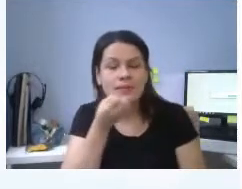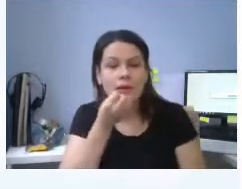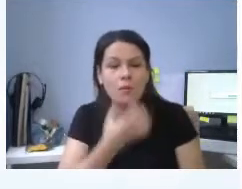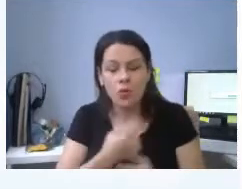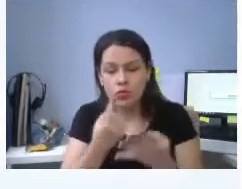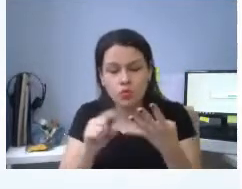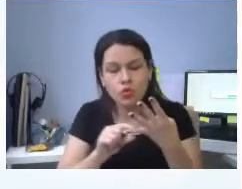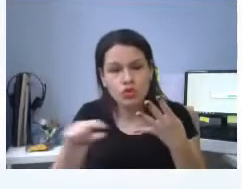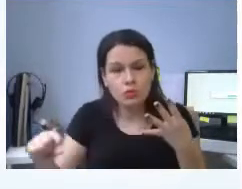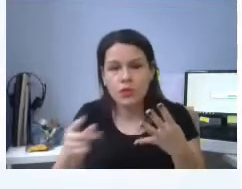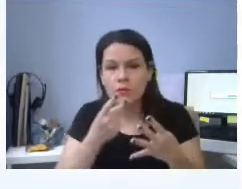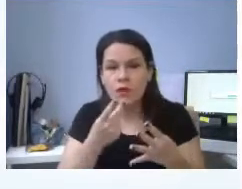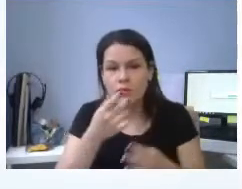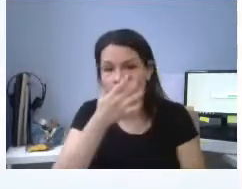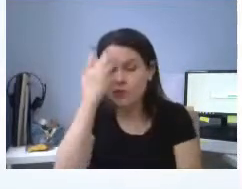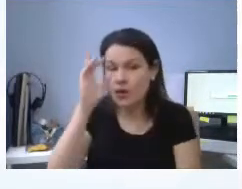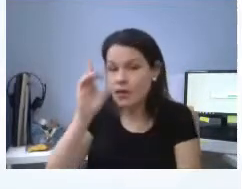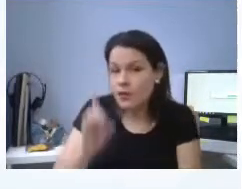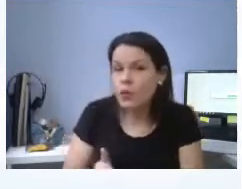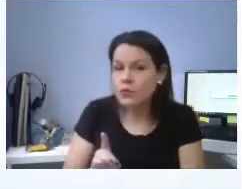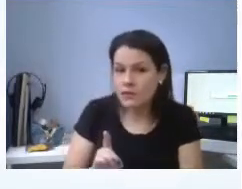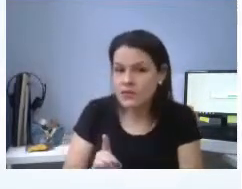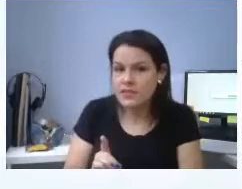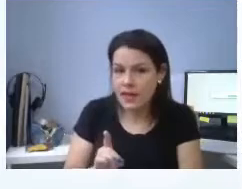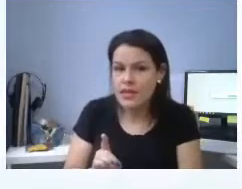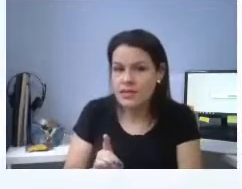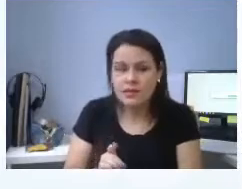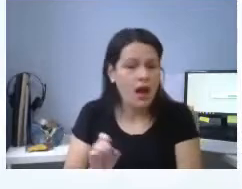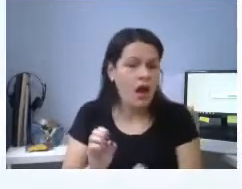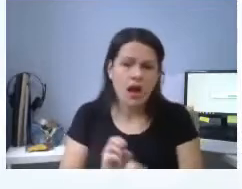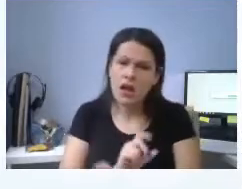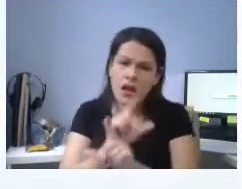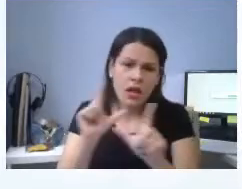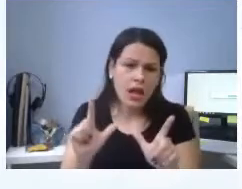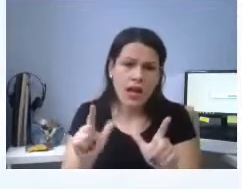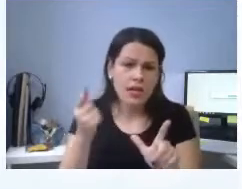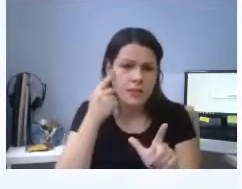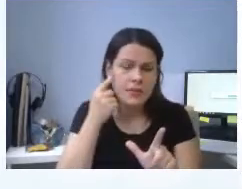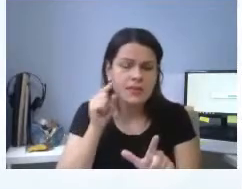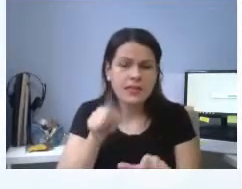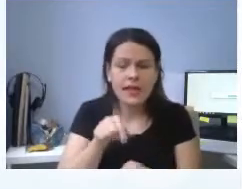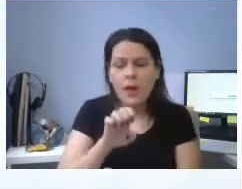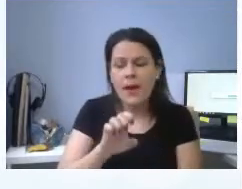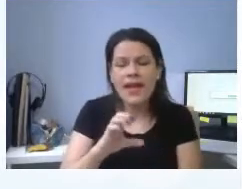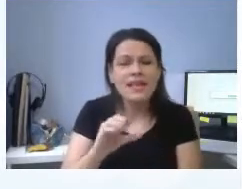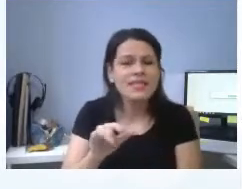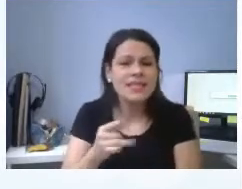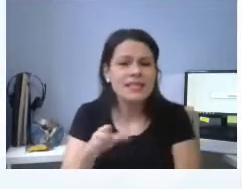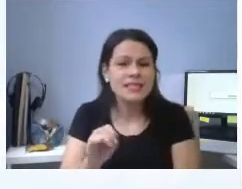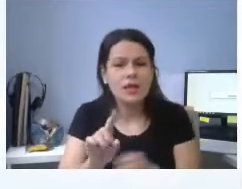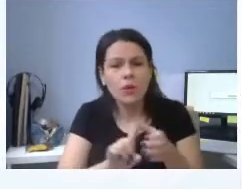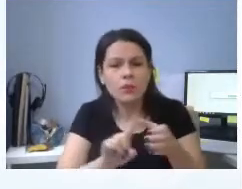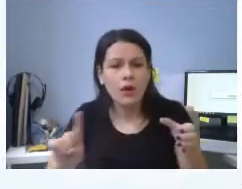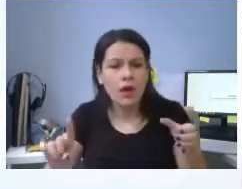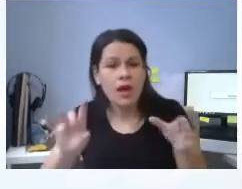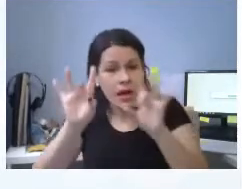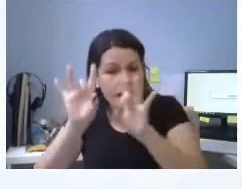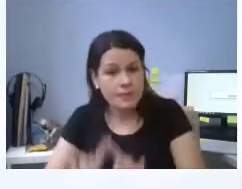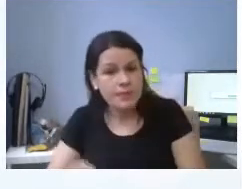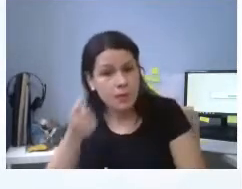para os PCDs, para esses empregados que têm deficiência, óbvio. Eu sou completamente favorável, da mesma